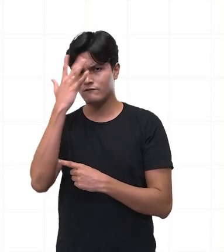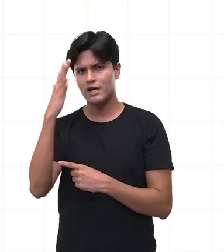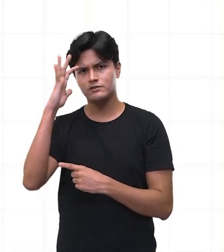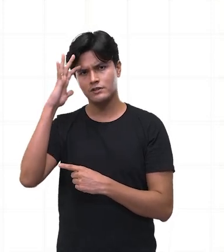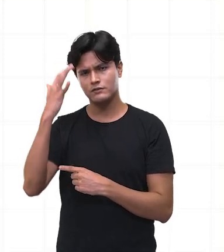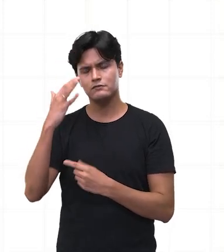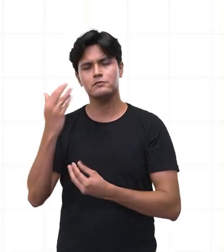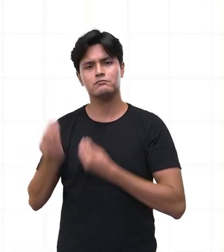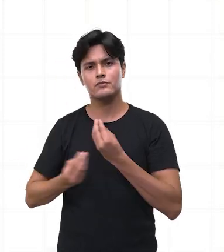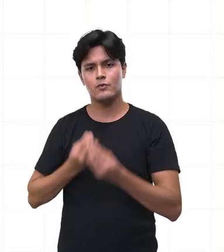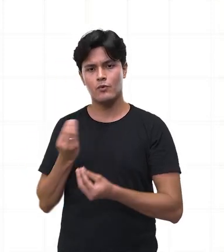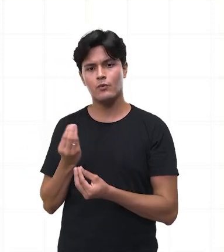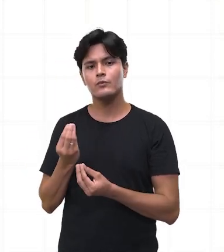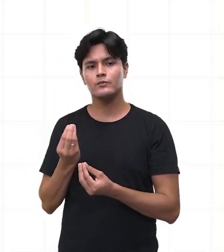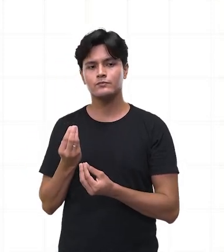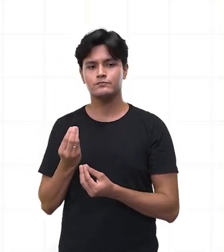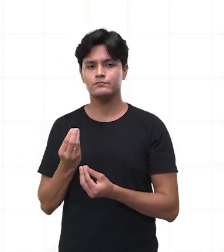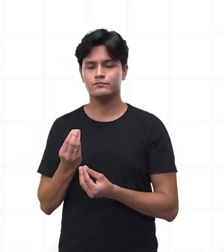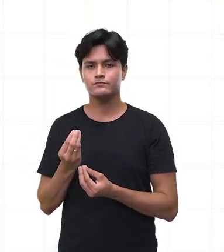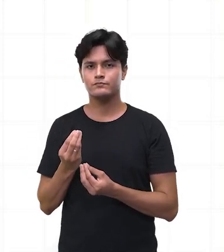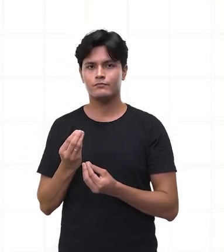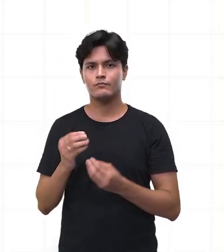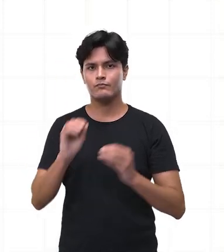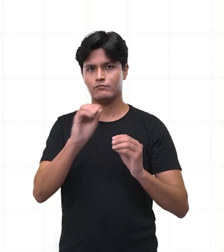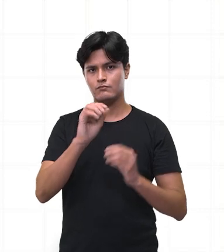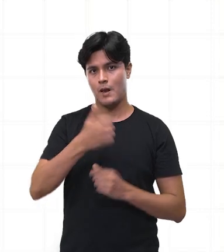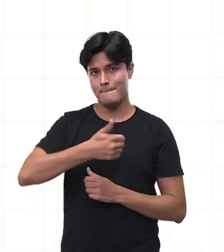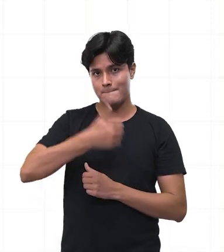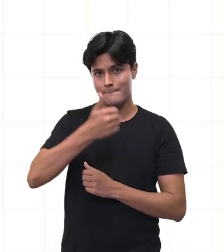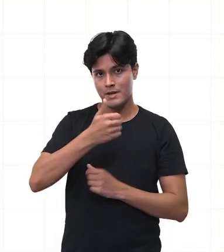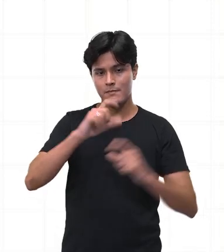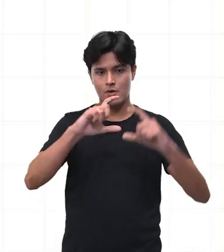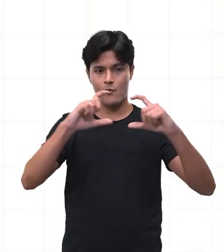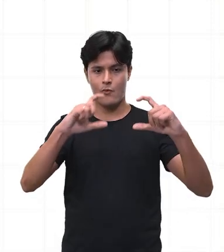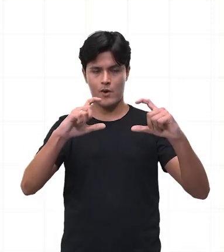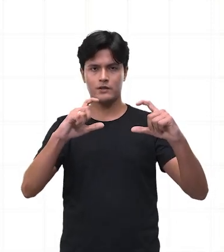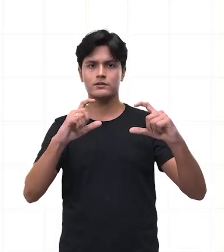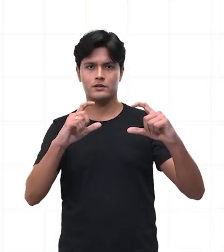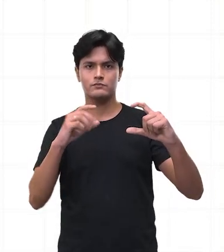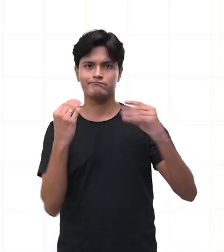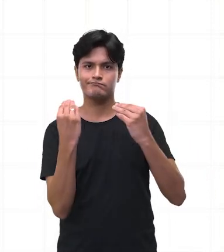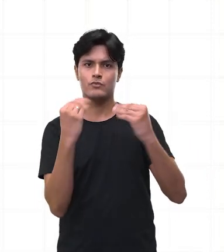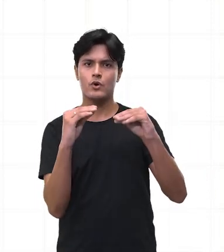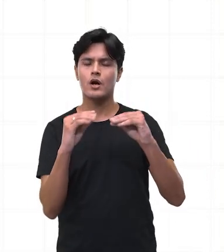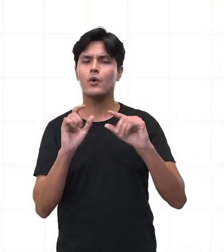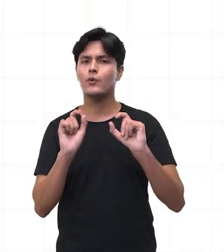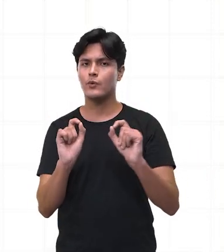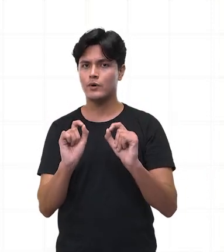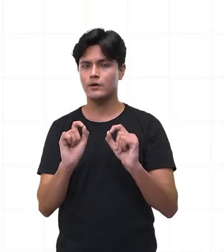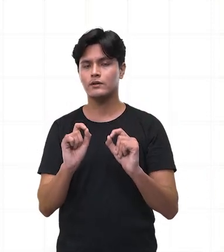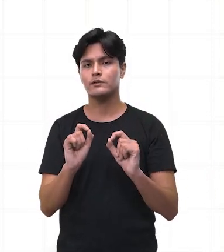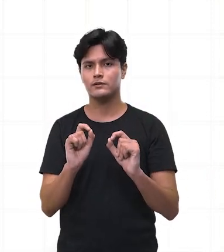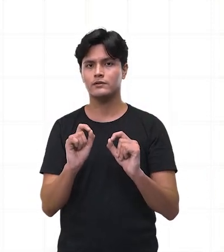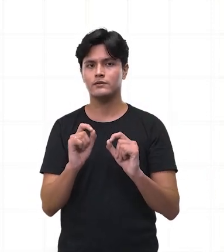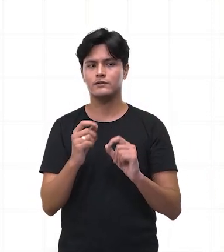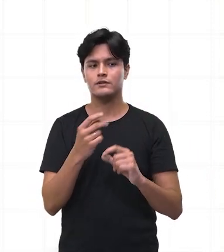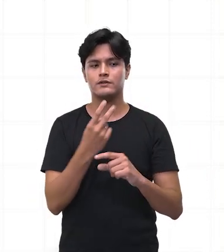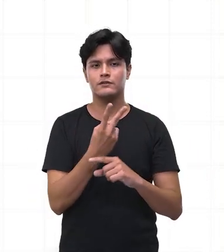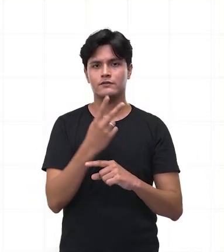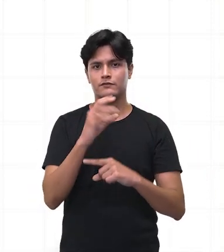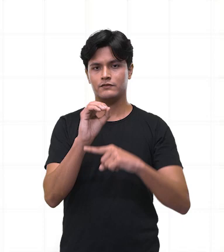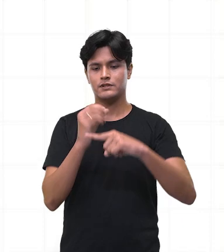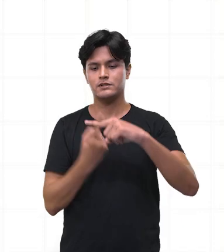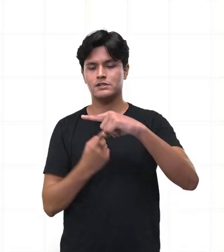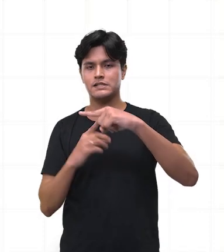primeira célula, né? Nesse primeiro espaço aqui. Então eu vou simplificar essa fração 20 sobre 100. De que forma?